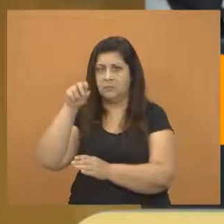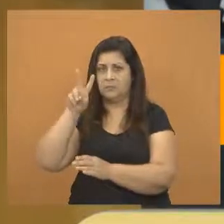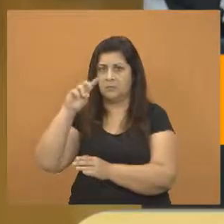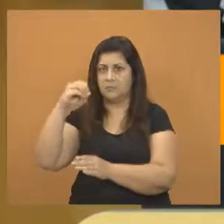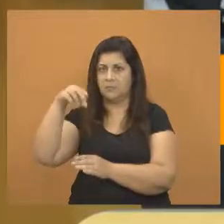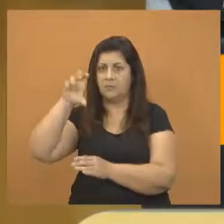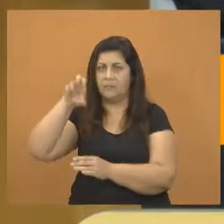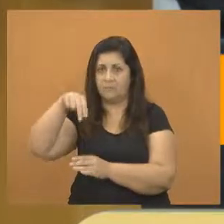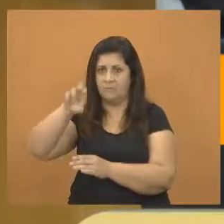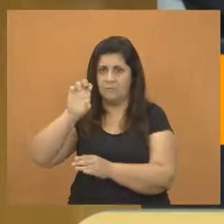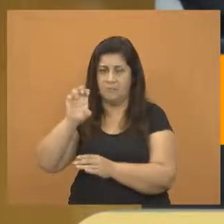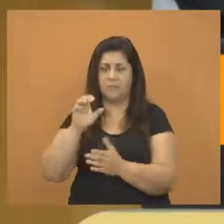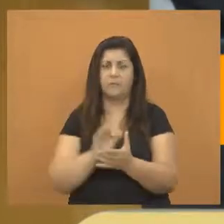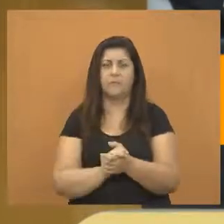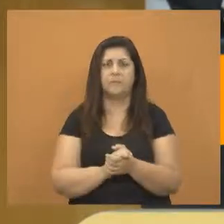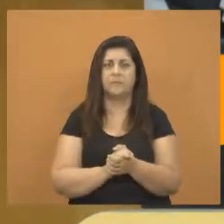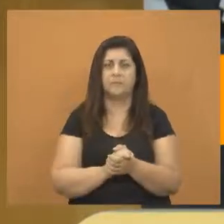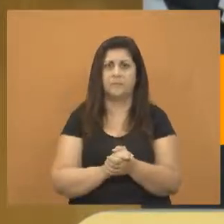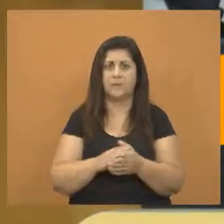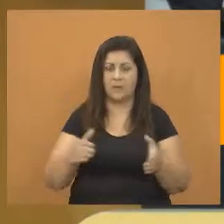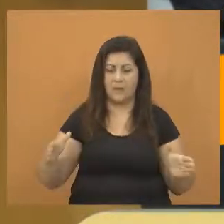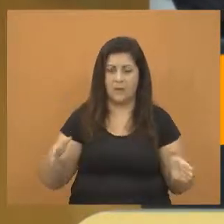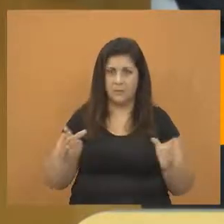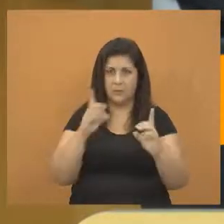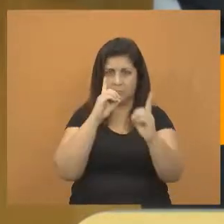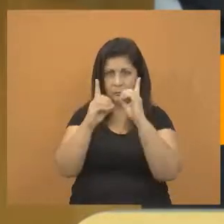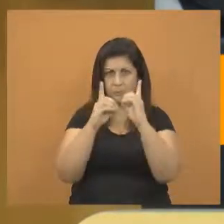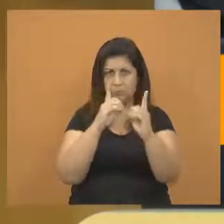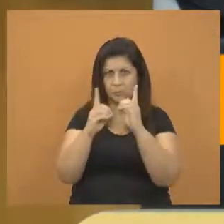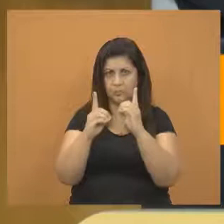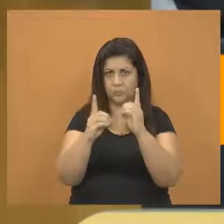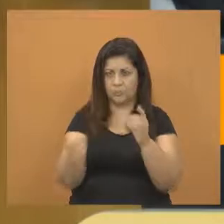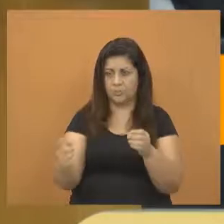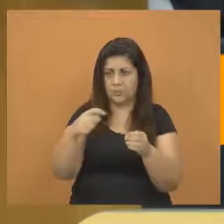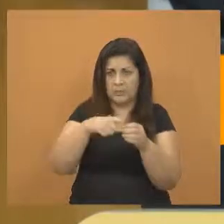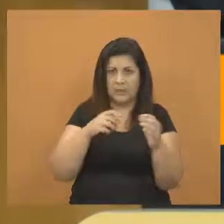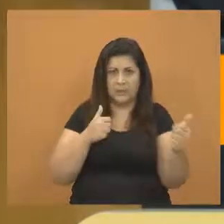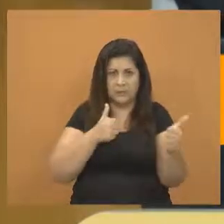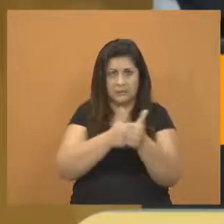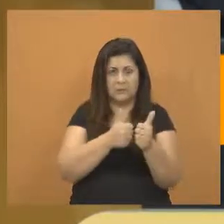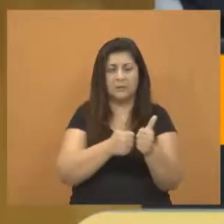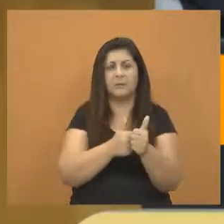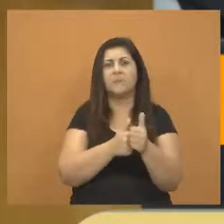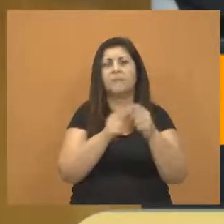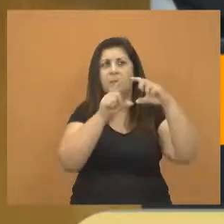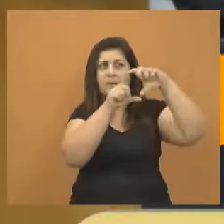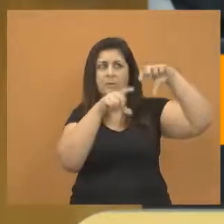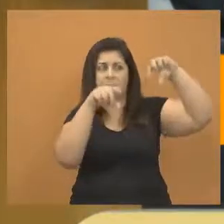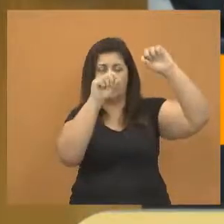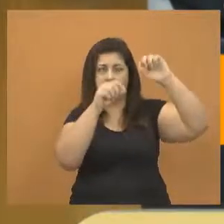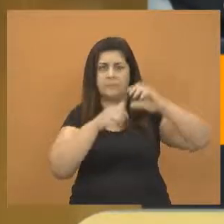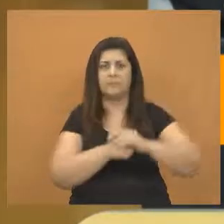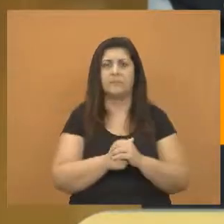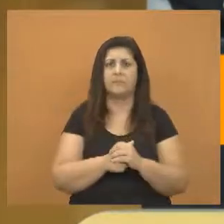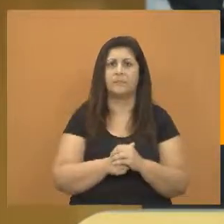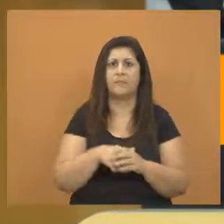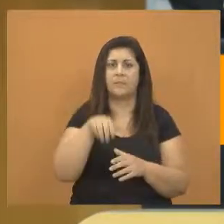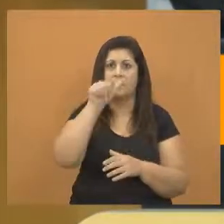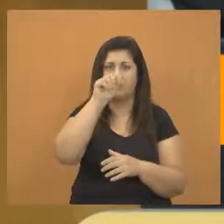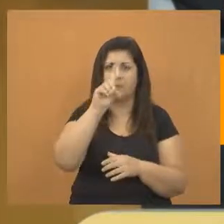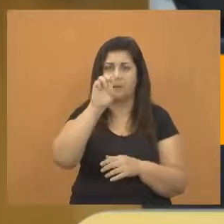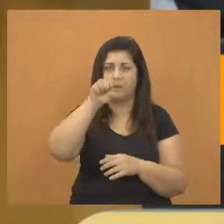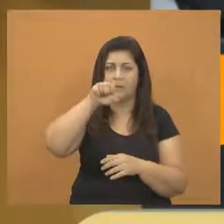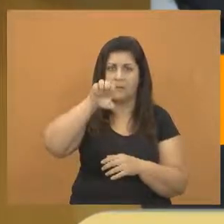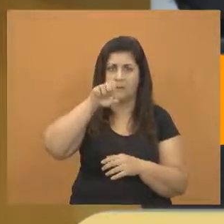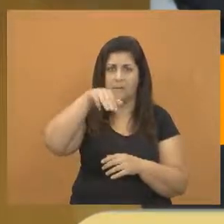Pedregulho, a Avenida Marginal da Via Dutra no bairro Parque Meia Lua, Ademar de Barros, melhora no acesso com a